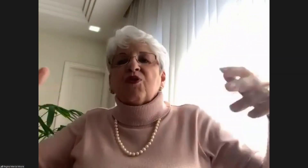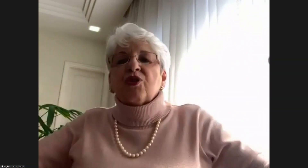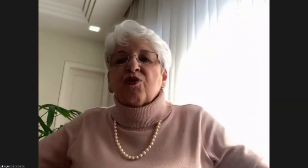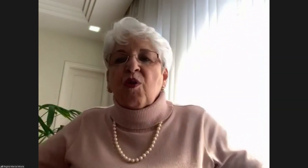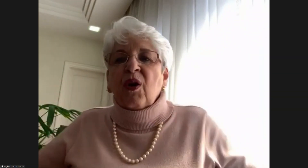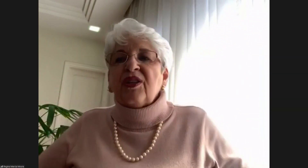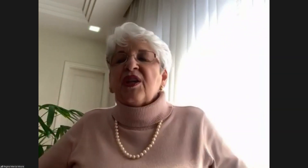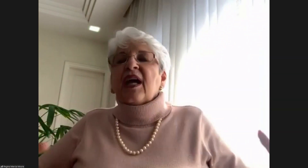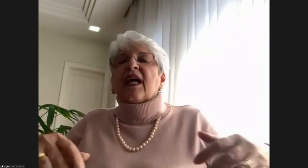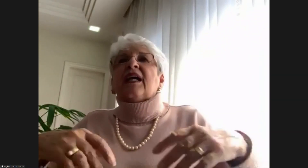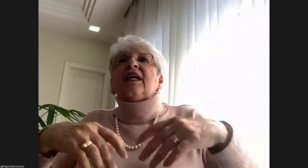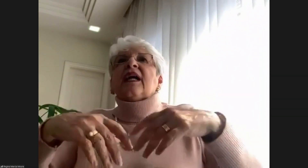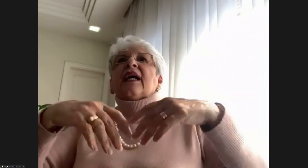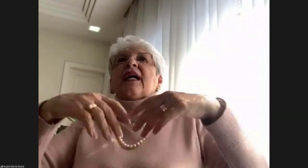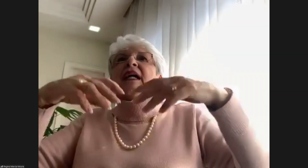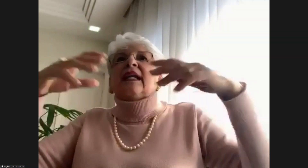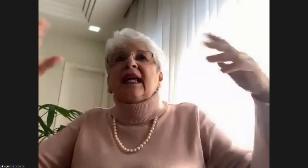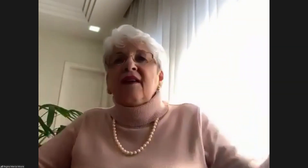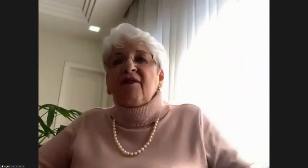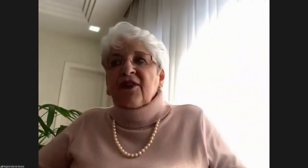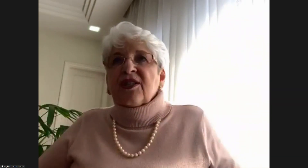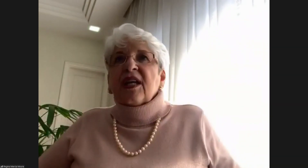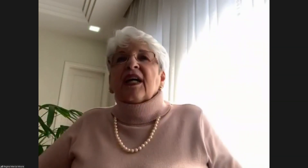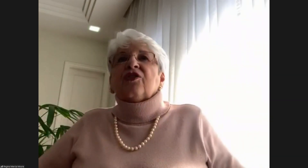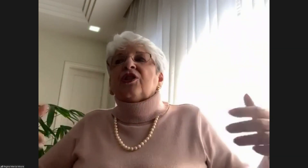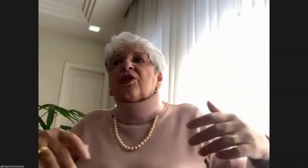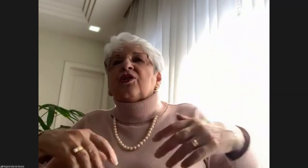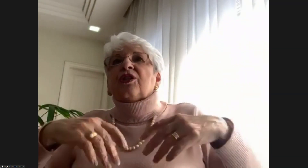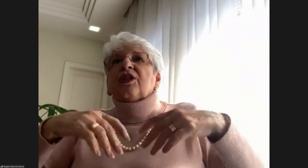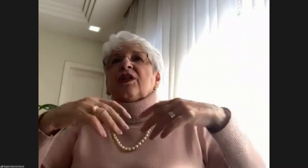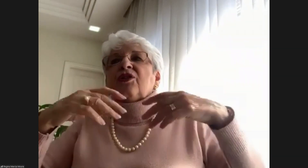boas condições e livres